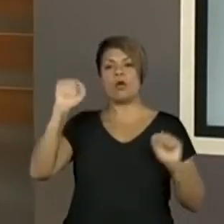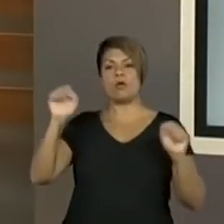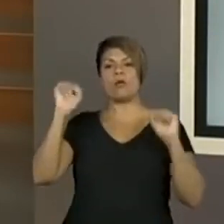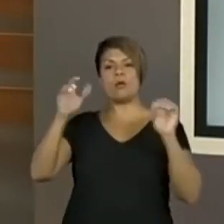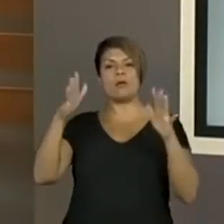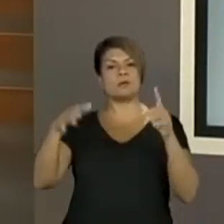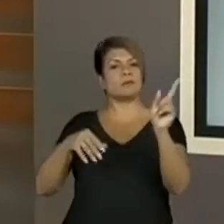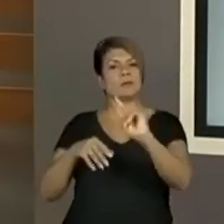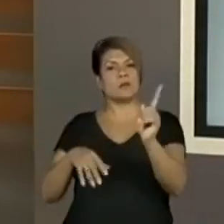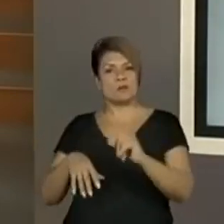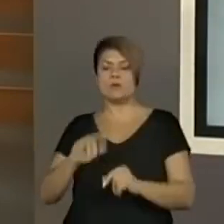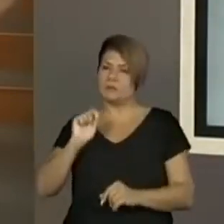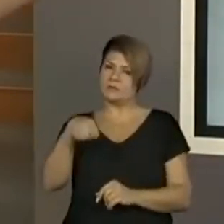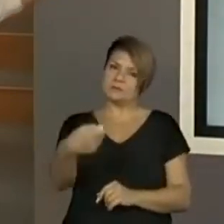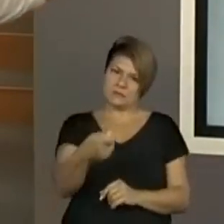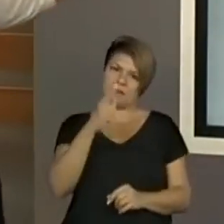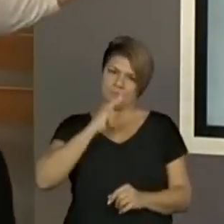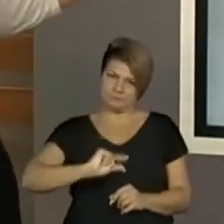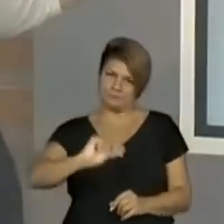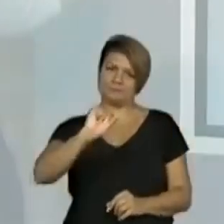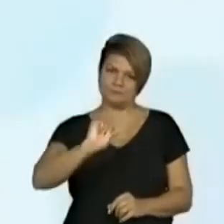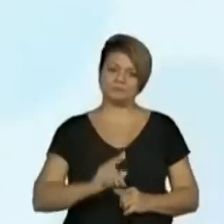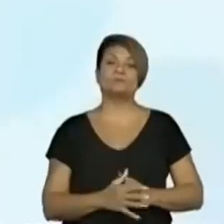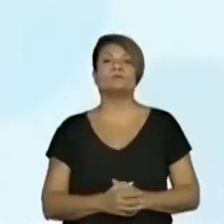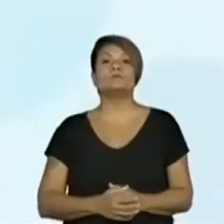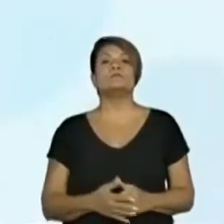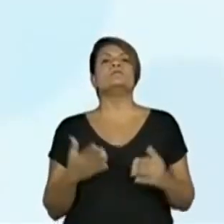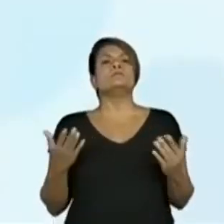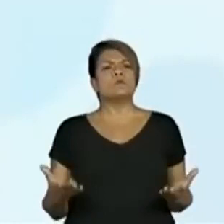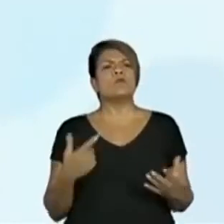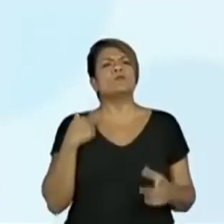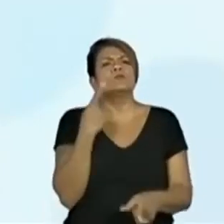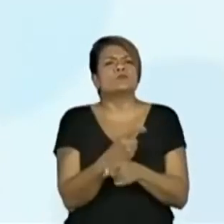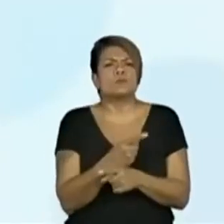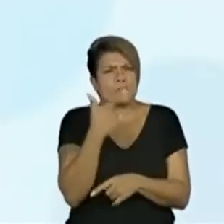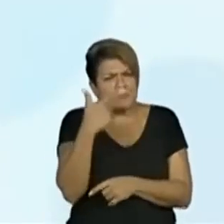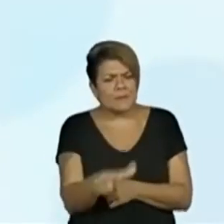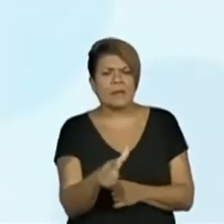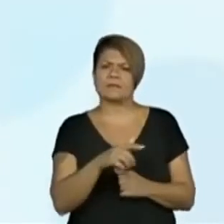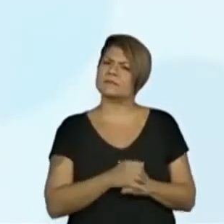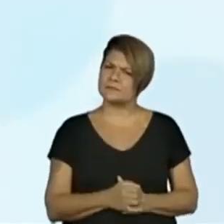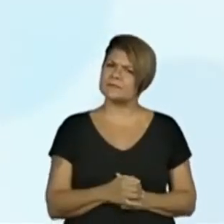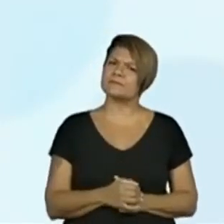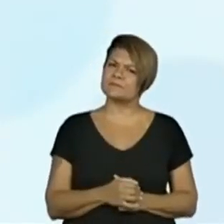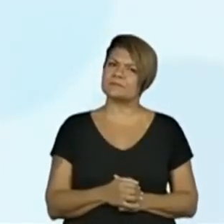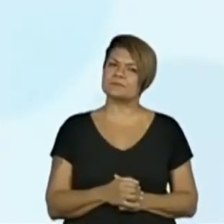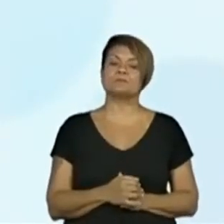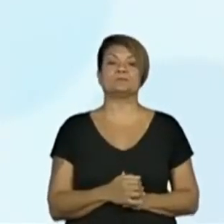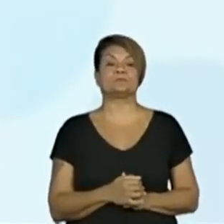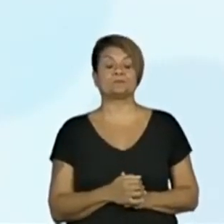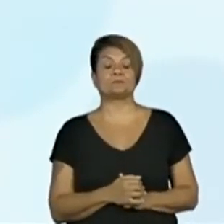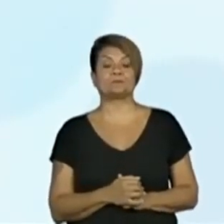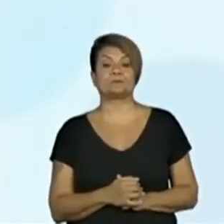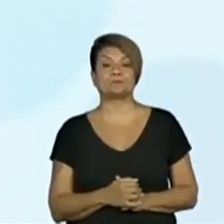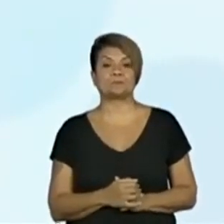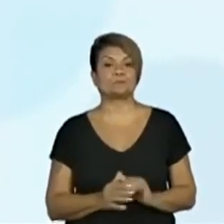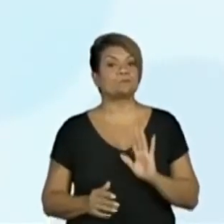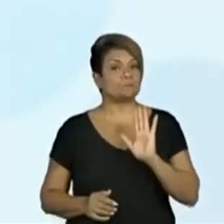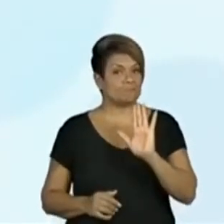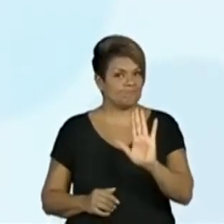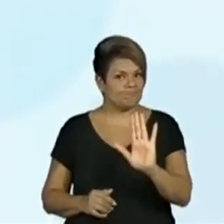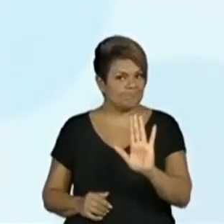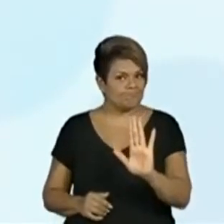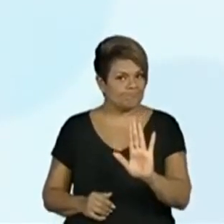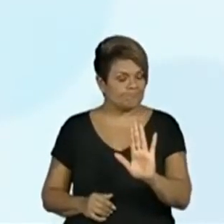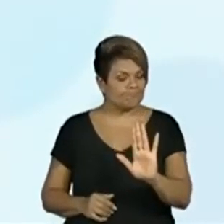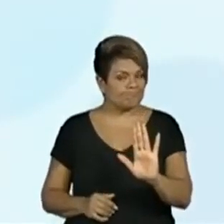apresenta o nome dele. Mas vamos descobrir mais. Vamos descobrir mais. Tinha o